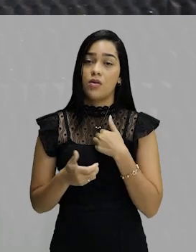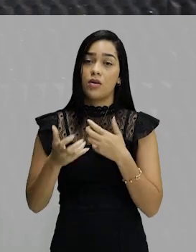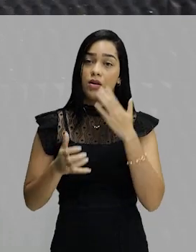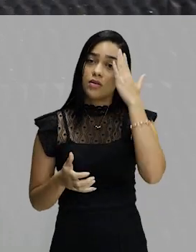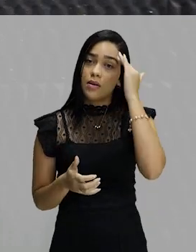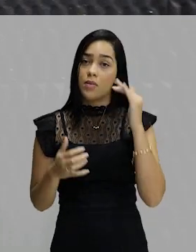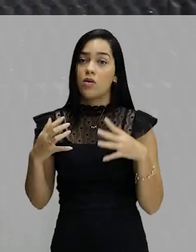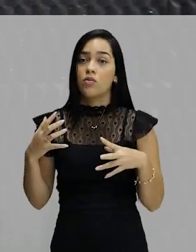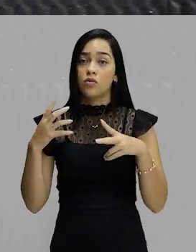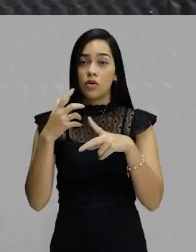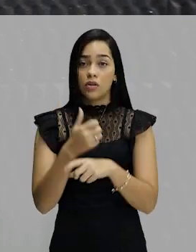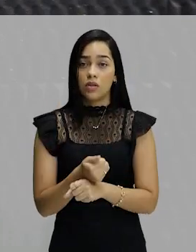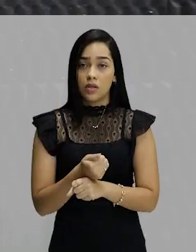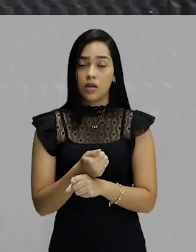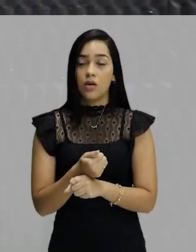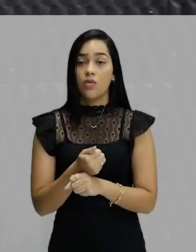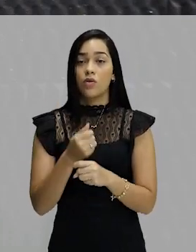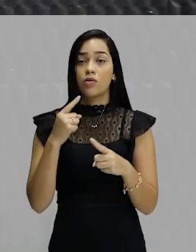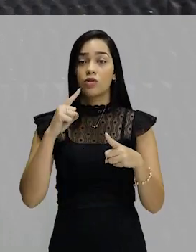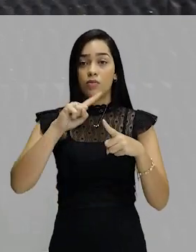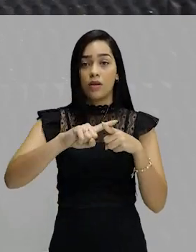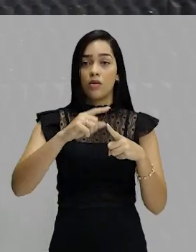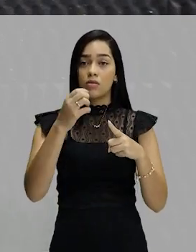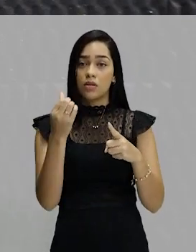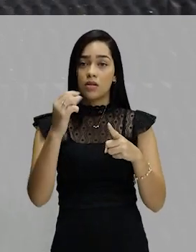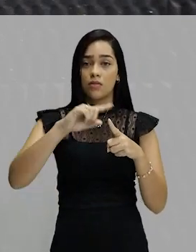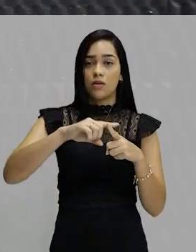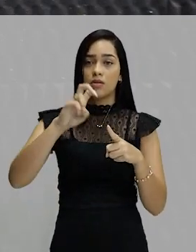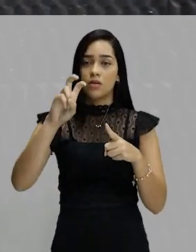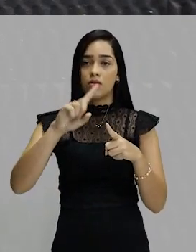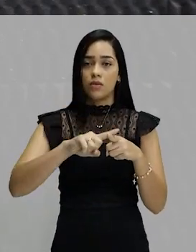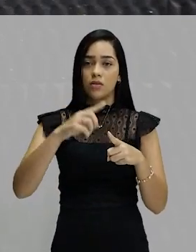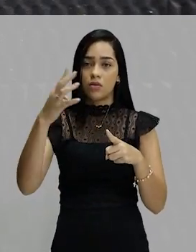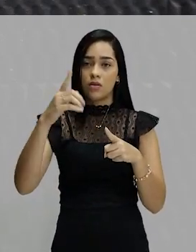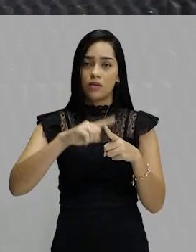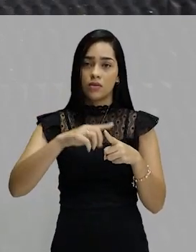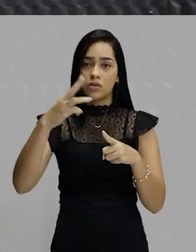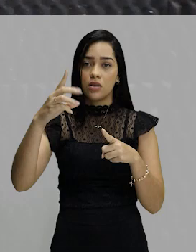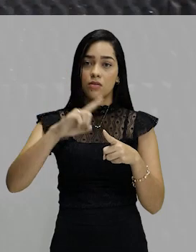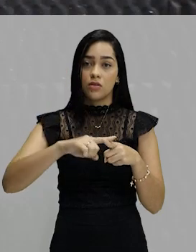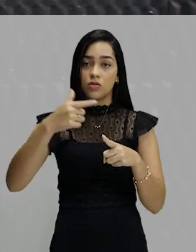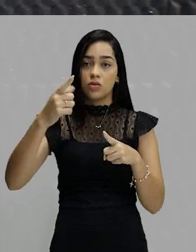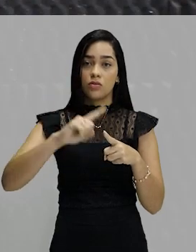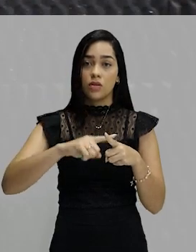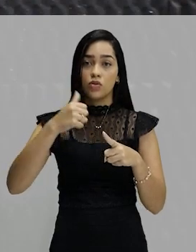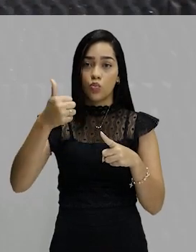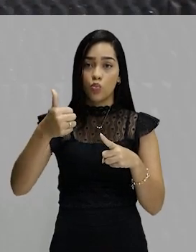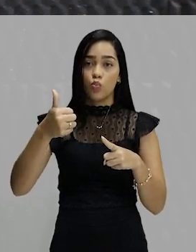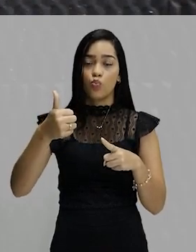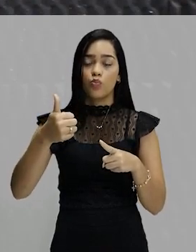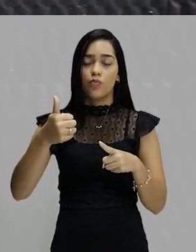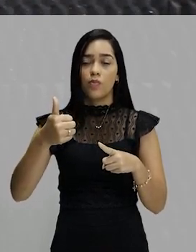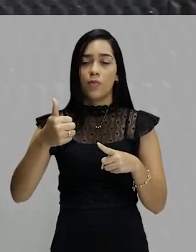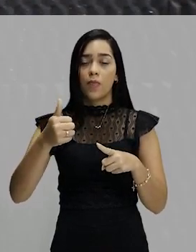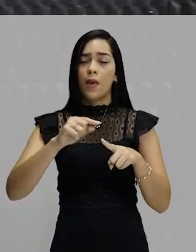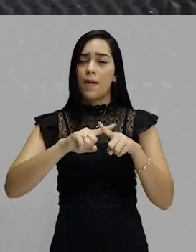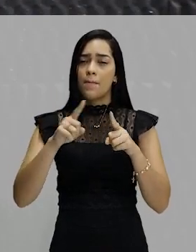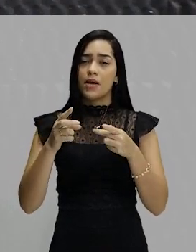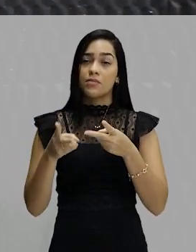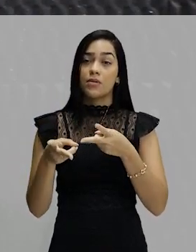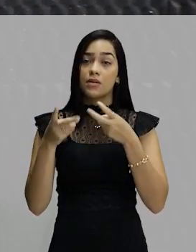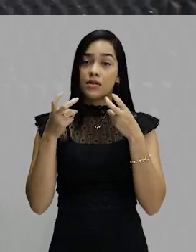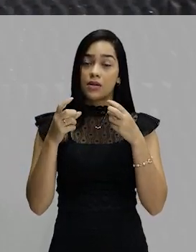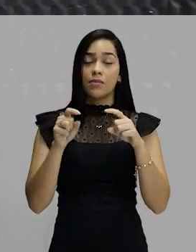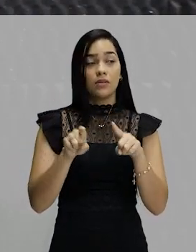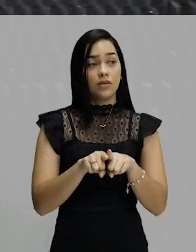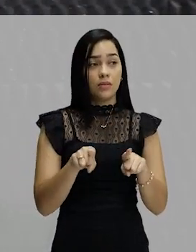o total de possibilidades, eu vou multiplicar o 6 vezes 5, vezes 4, vezes 3, vezes 2, vezes 1. Mas perceba